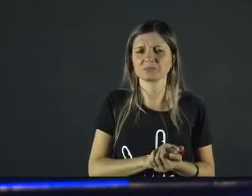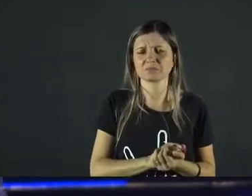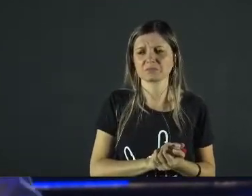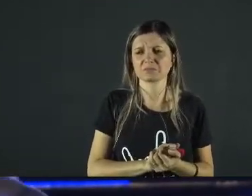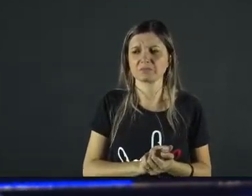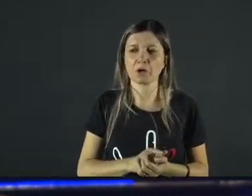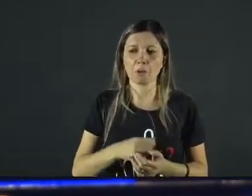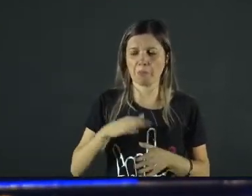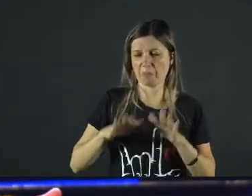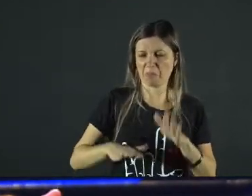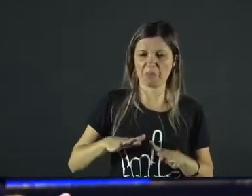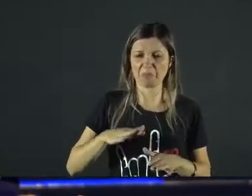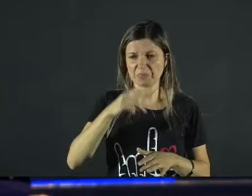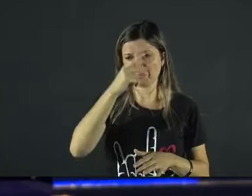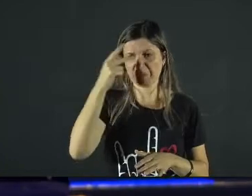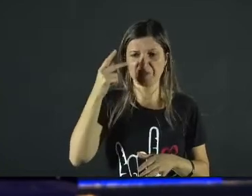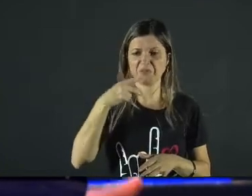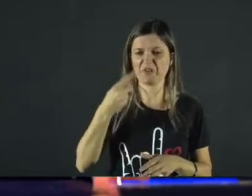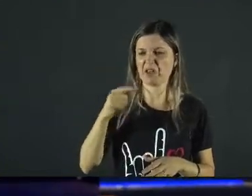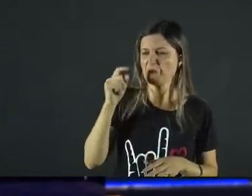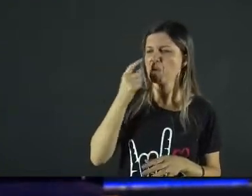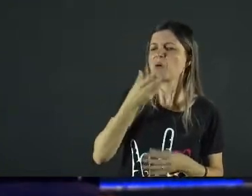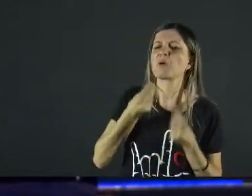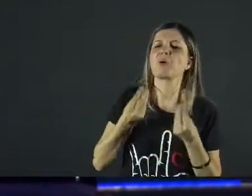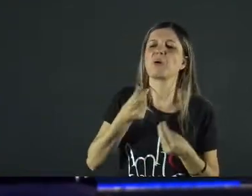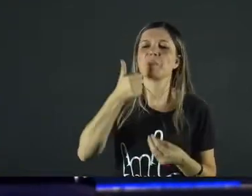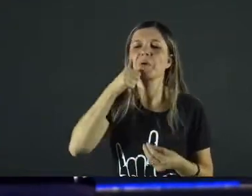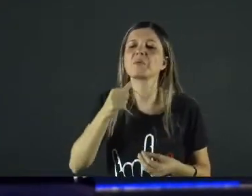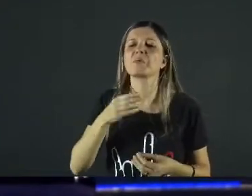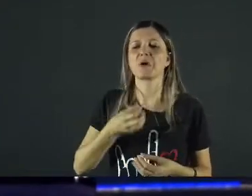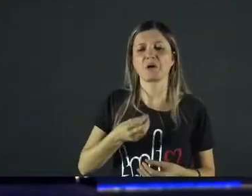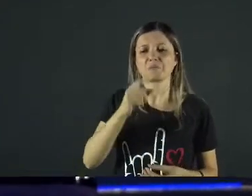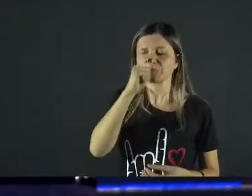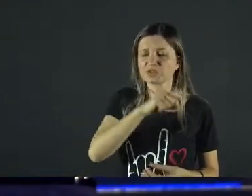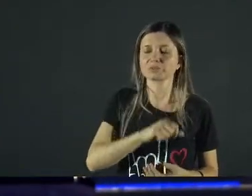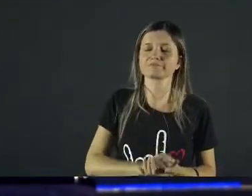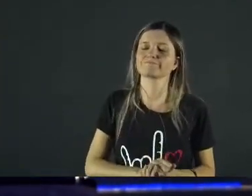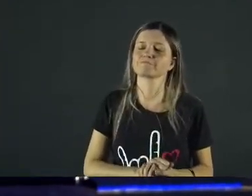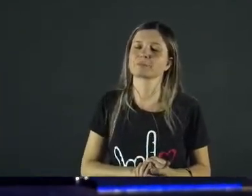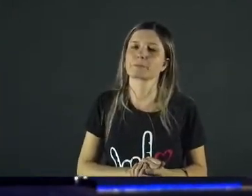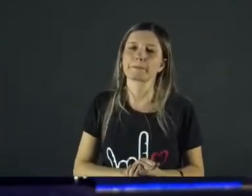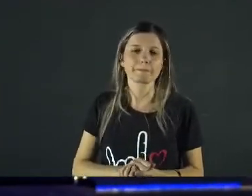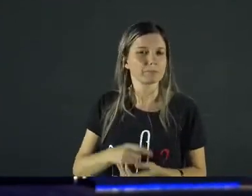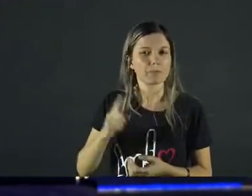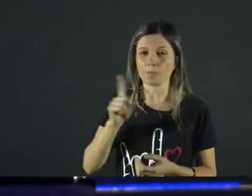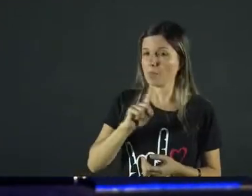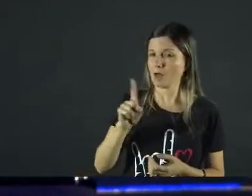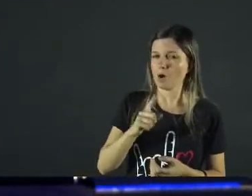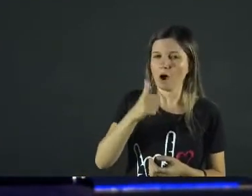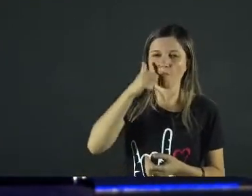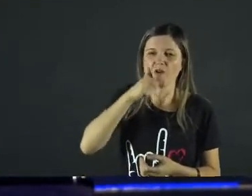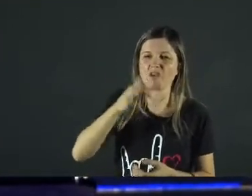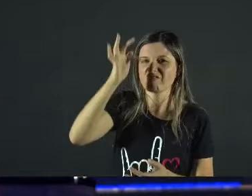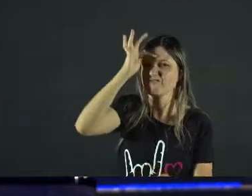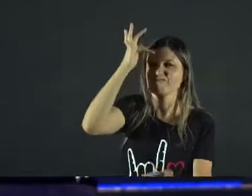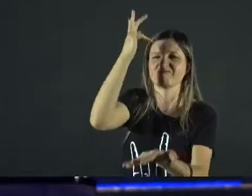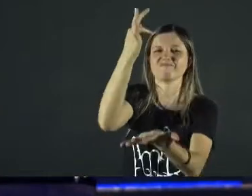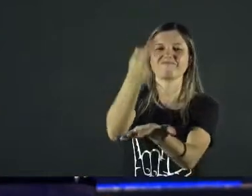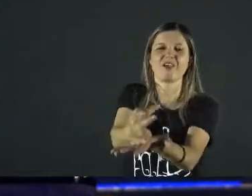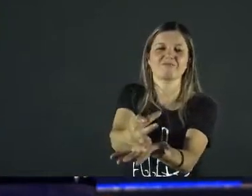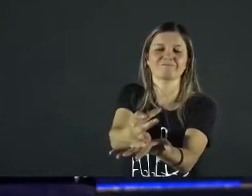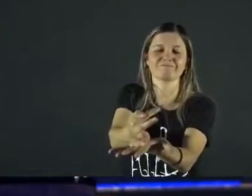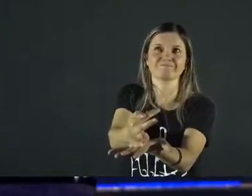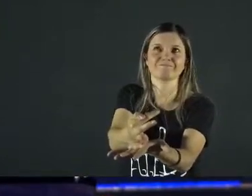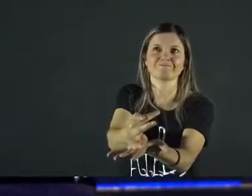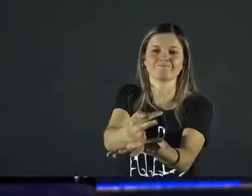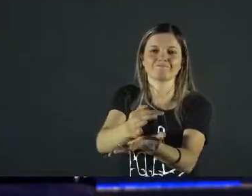dizem, mas ela mentiu. Mas sabe, meu querido ouvinte, ela estava agindo com fé. Porque